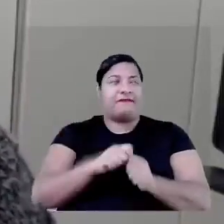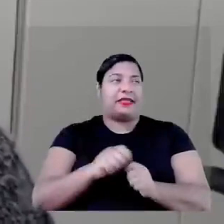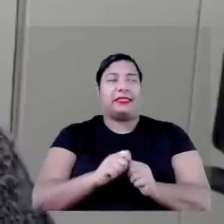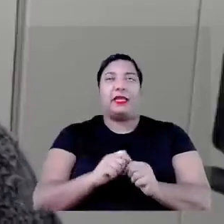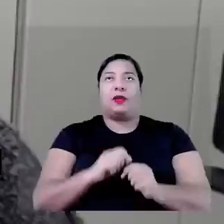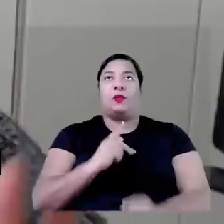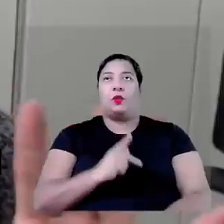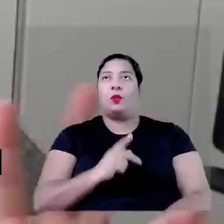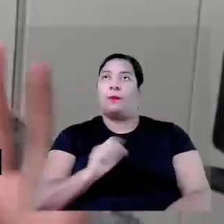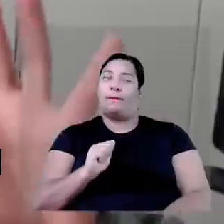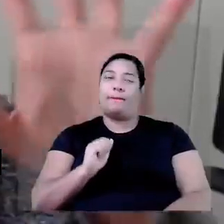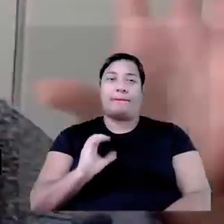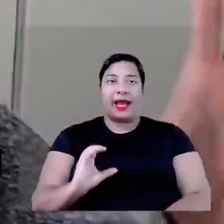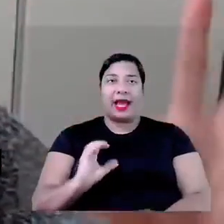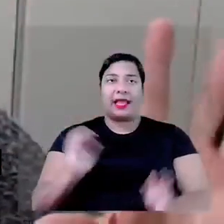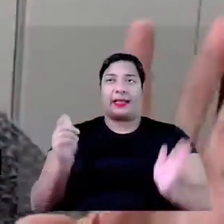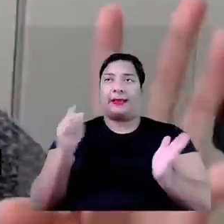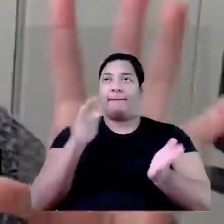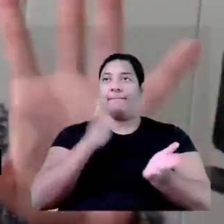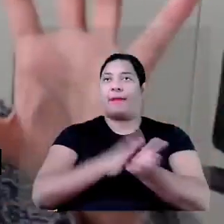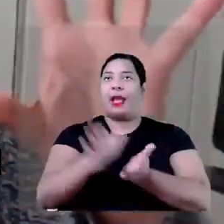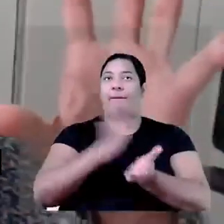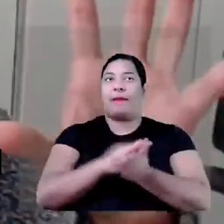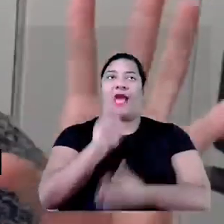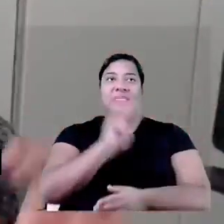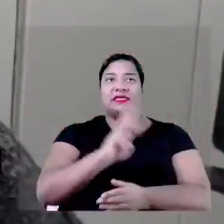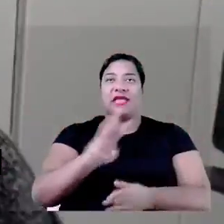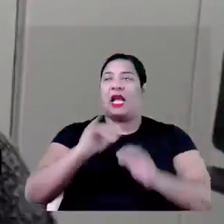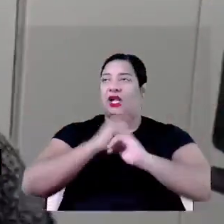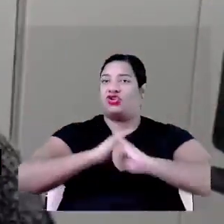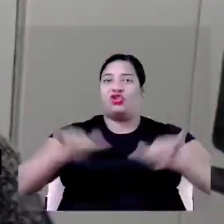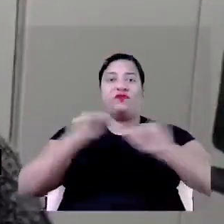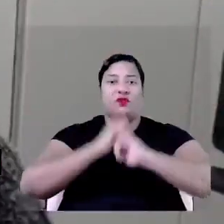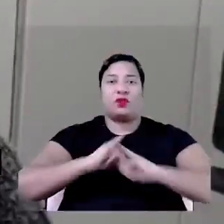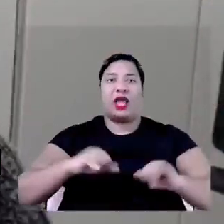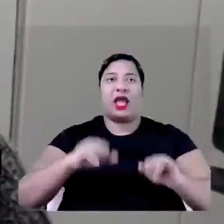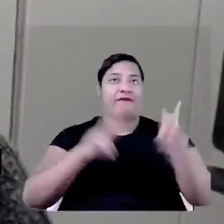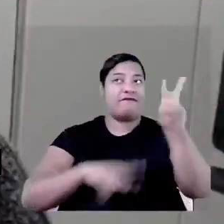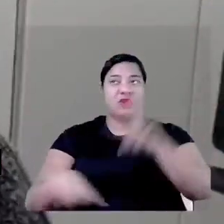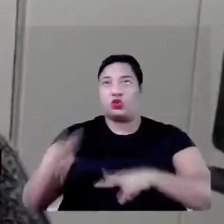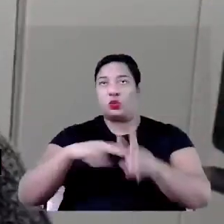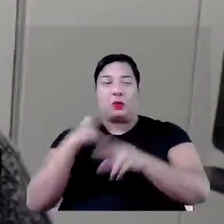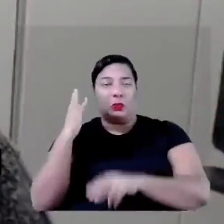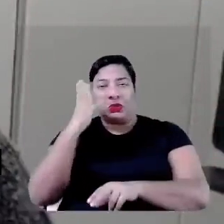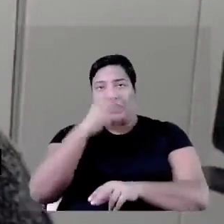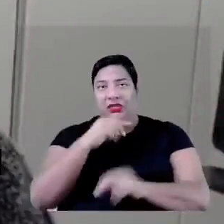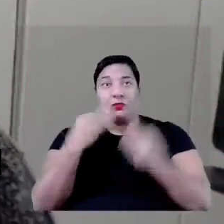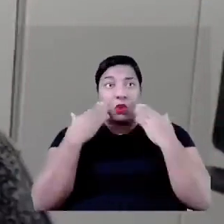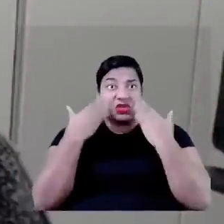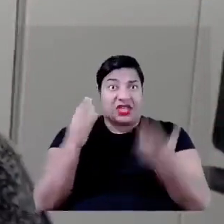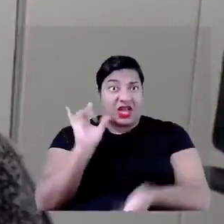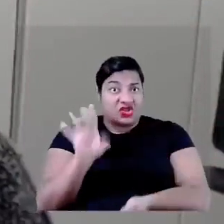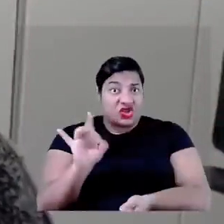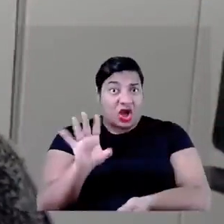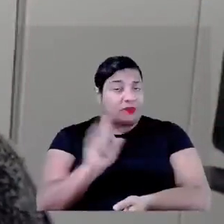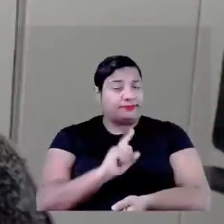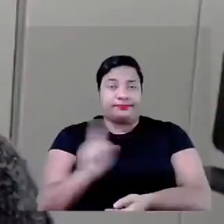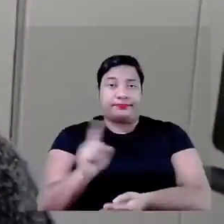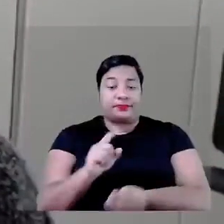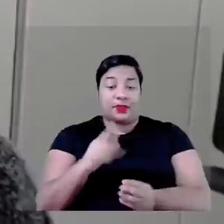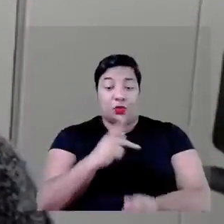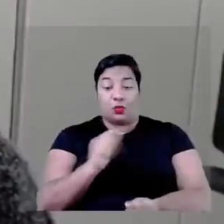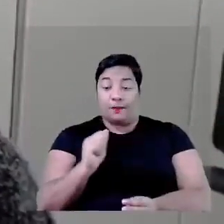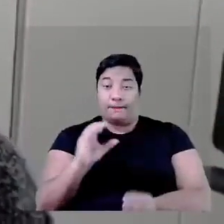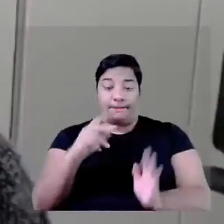climática e publicá-lo num site, com uma identidade visual maravilhosa, etc., se daquele plano não decorrerem